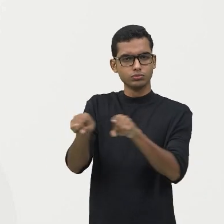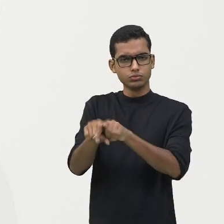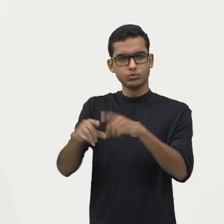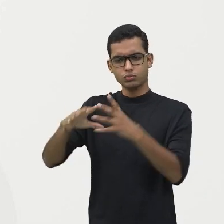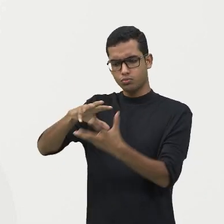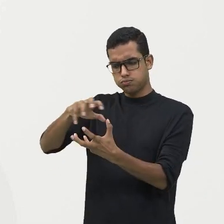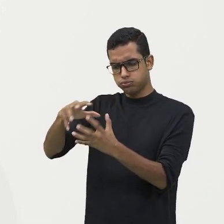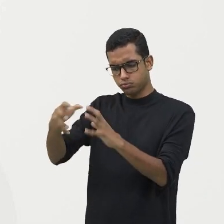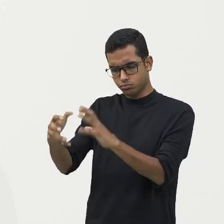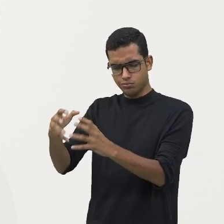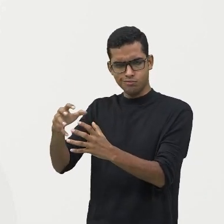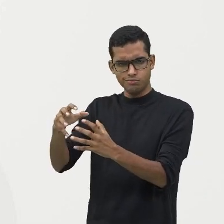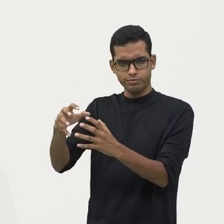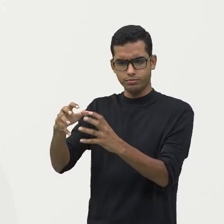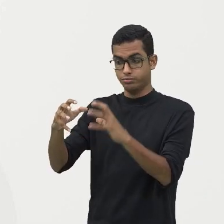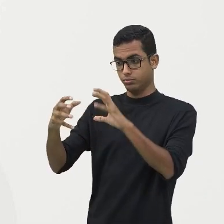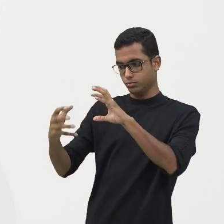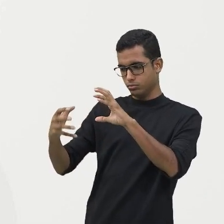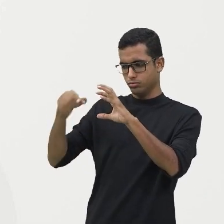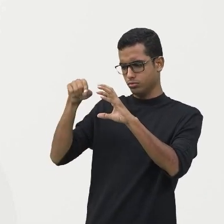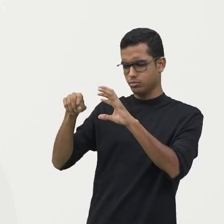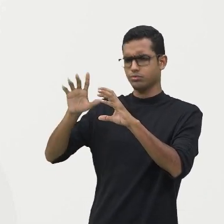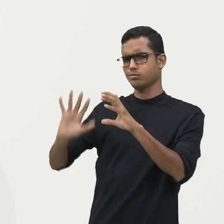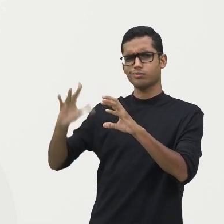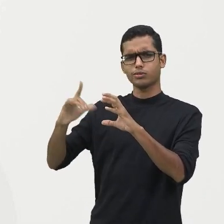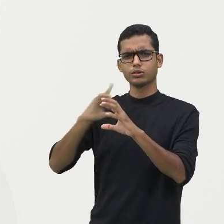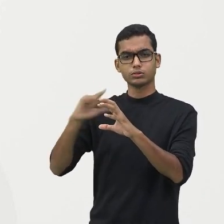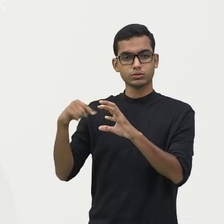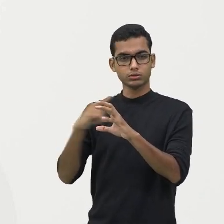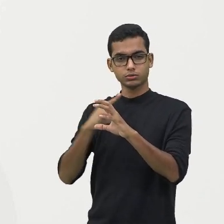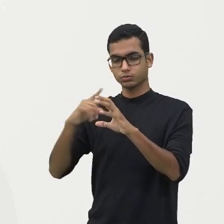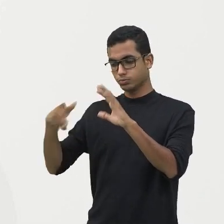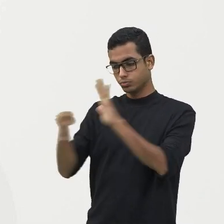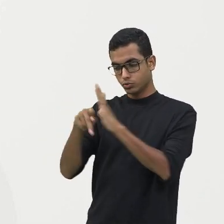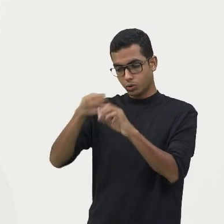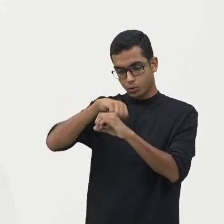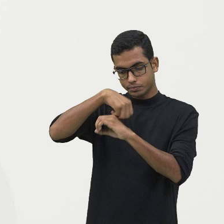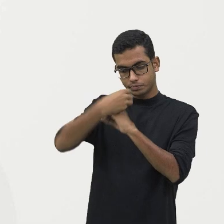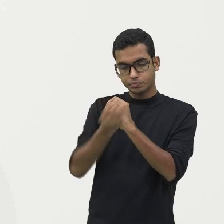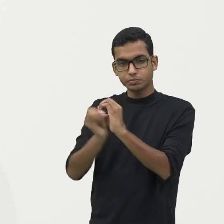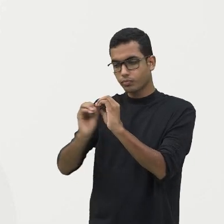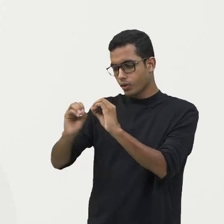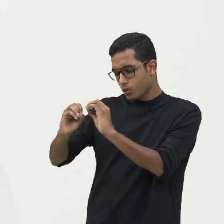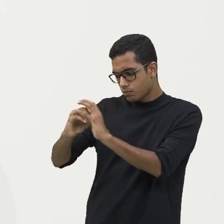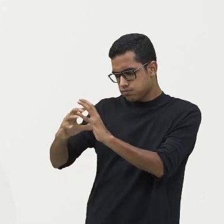complexas. E aí, então, eu tenho essas moléculas muito